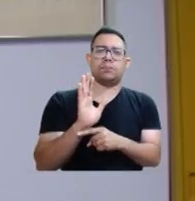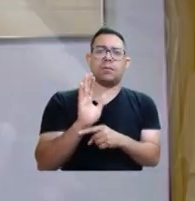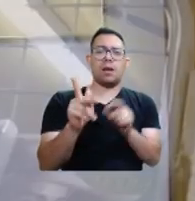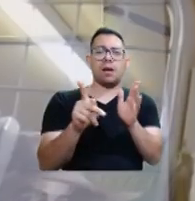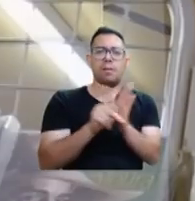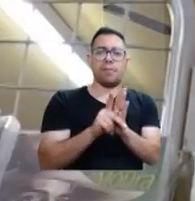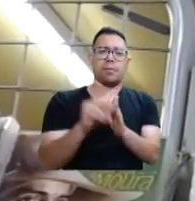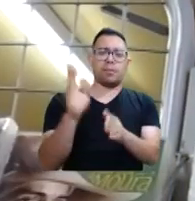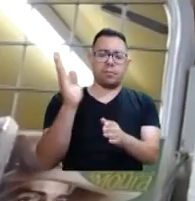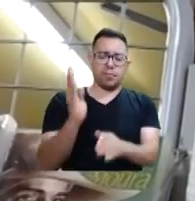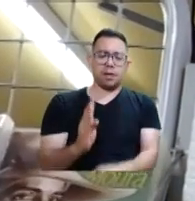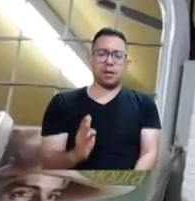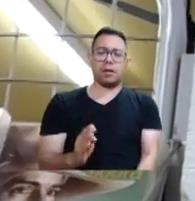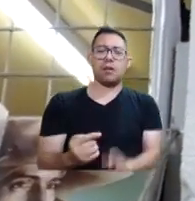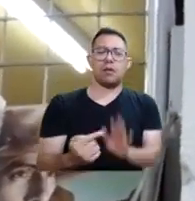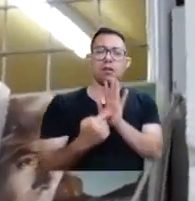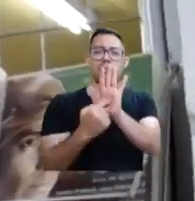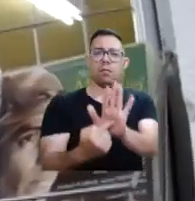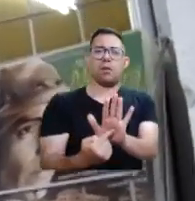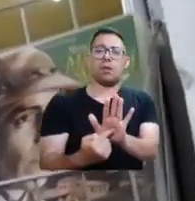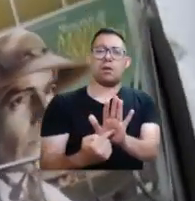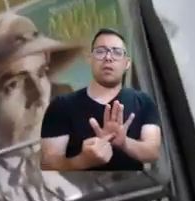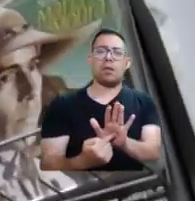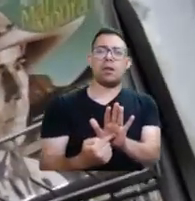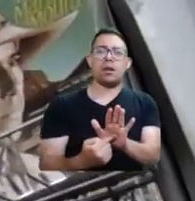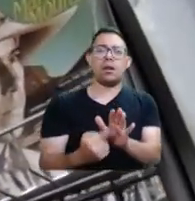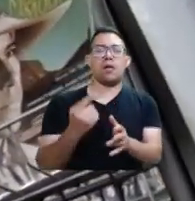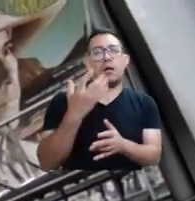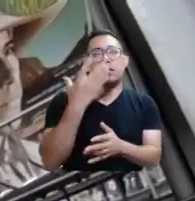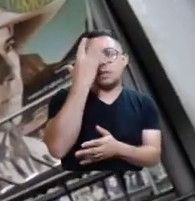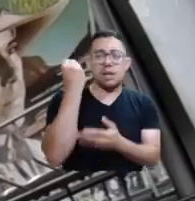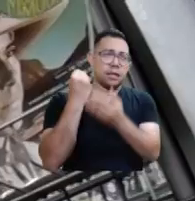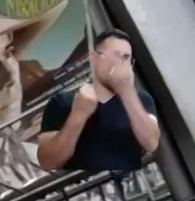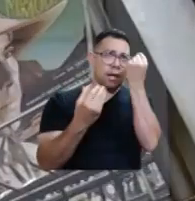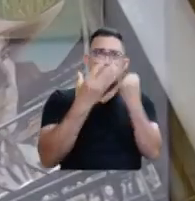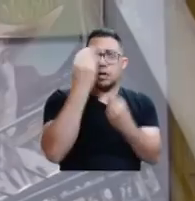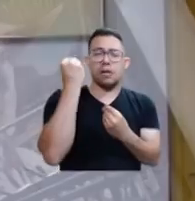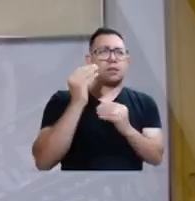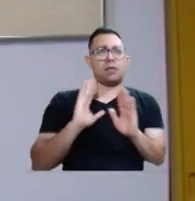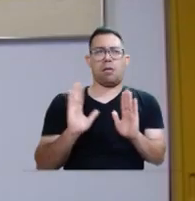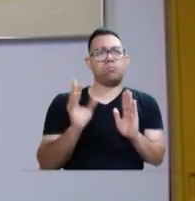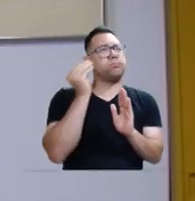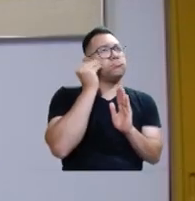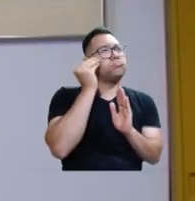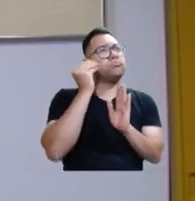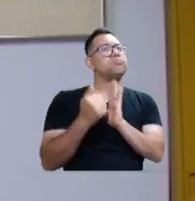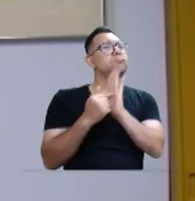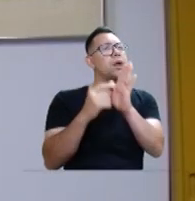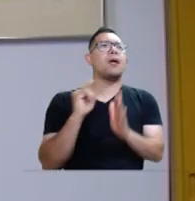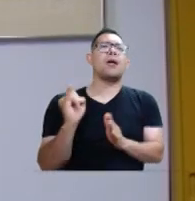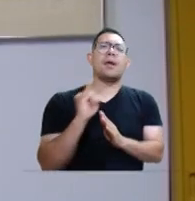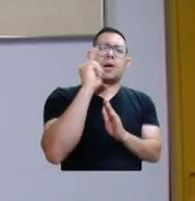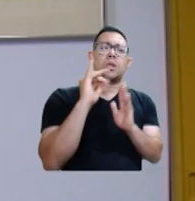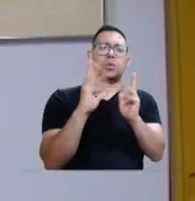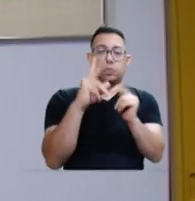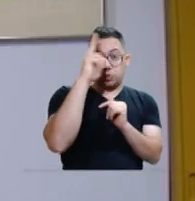essas obras do cinema nacional e que vão caindo no esquecimento, é